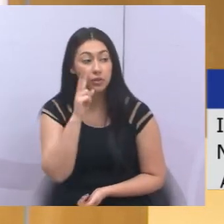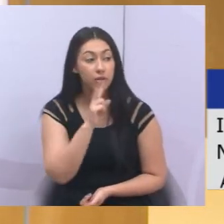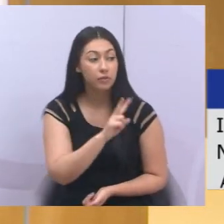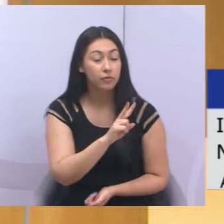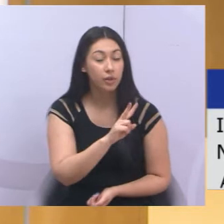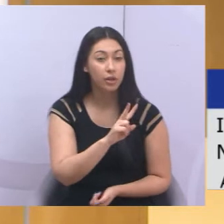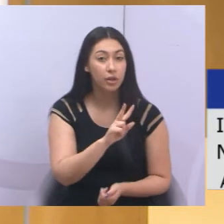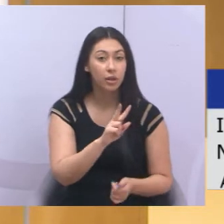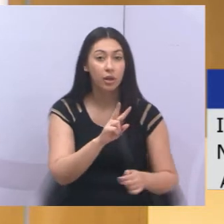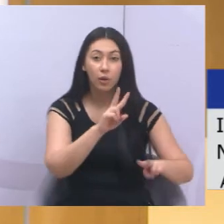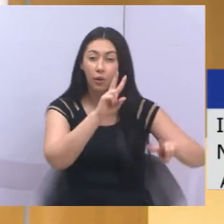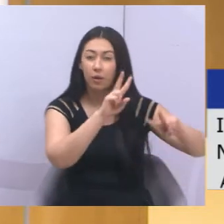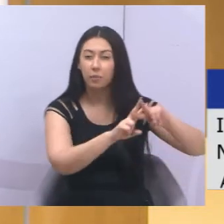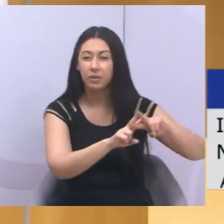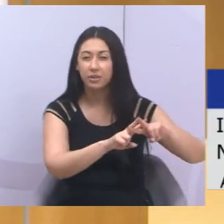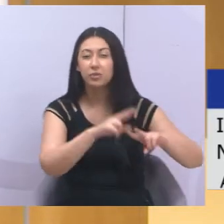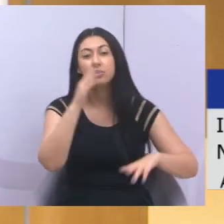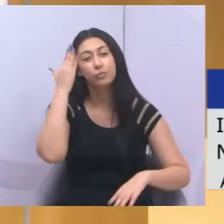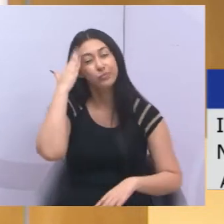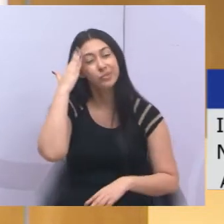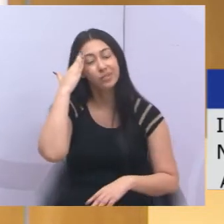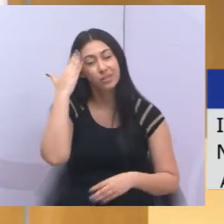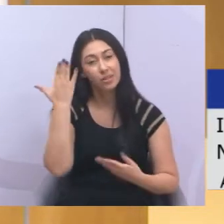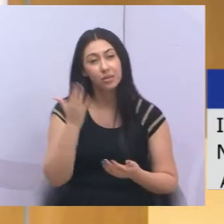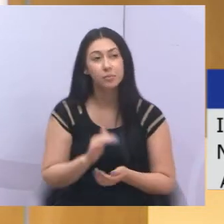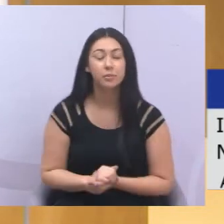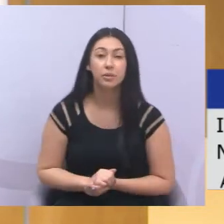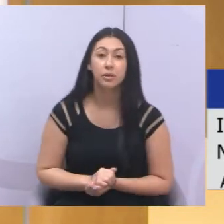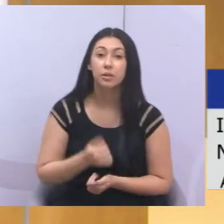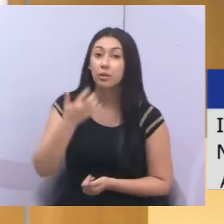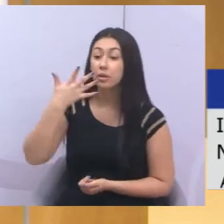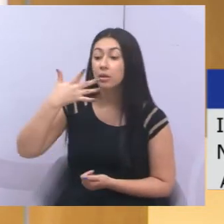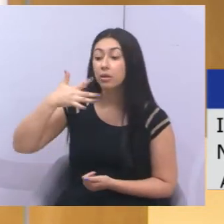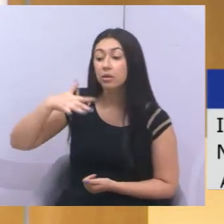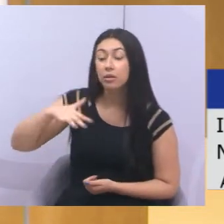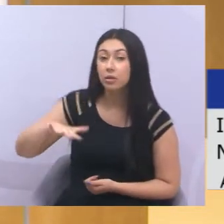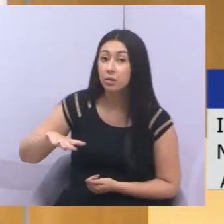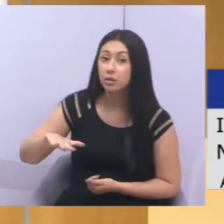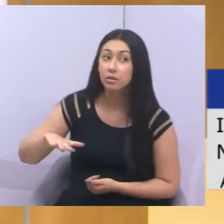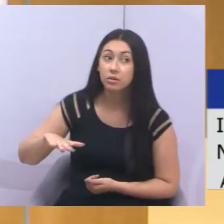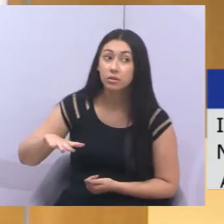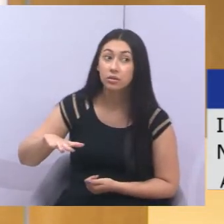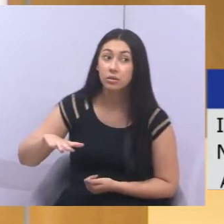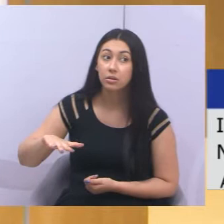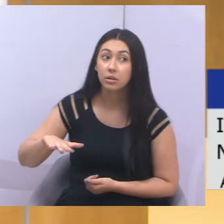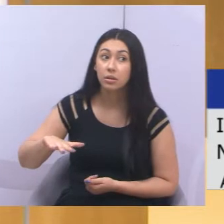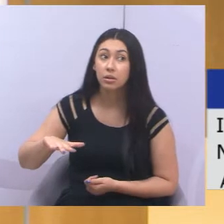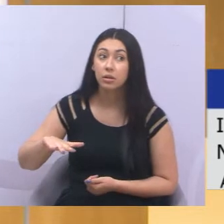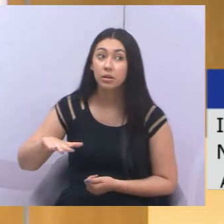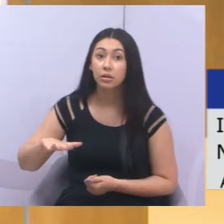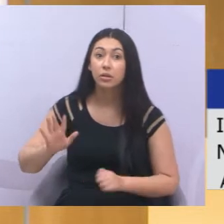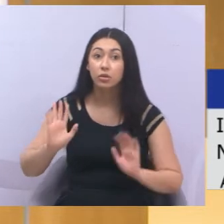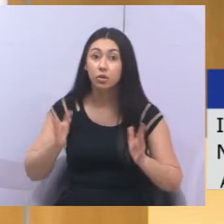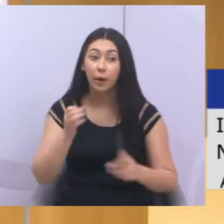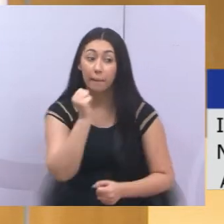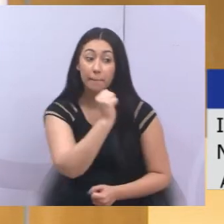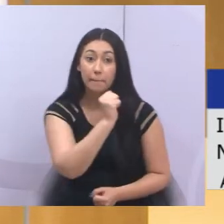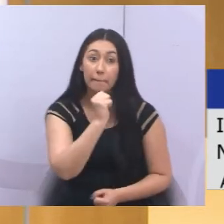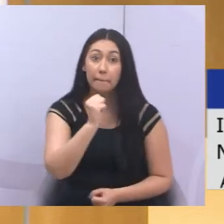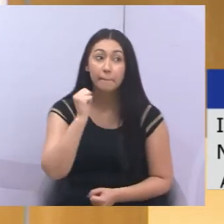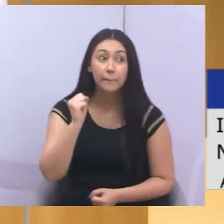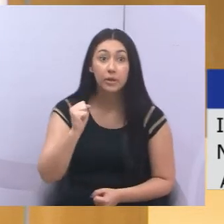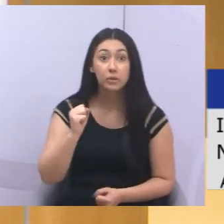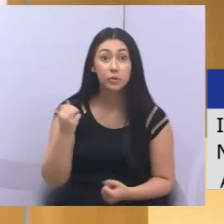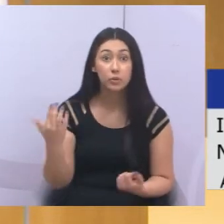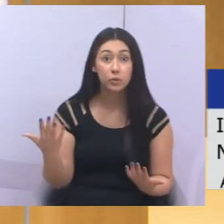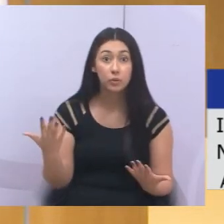Casa, sabe muito bem o que eu estou falando. São crianças que têm vários homicídios, mas não